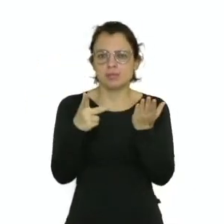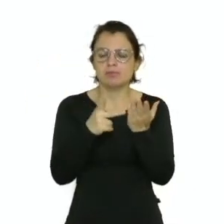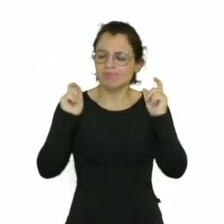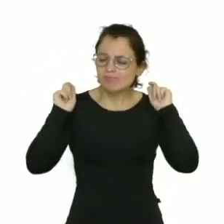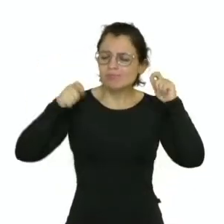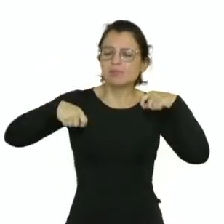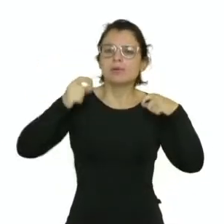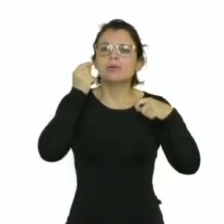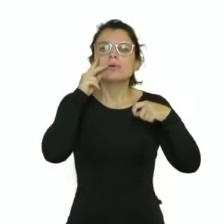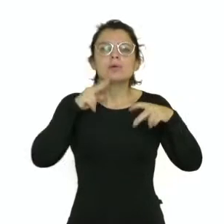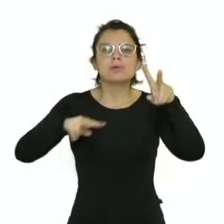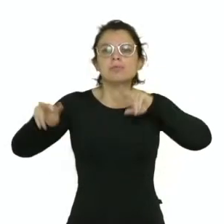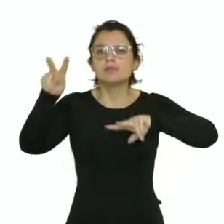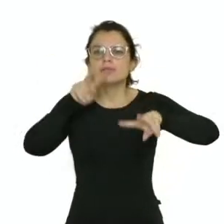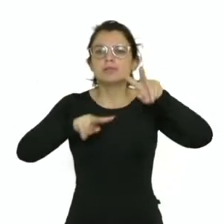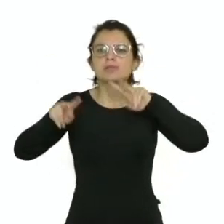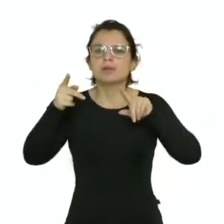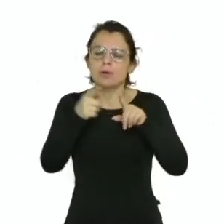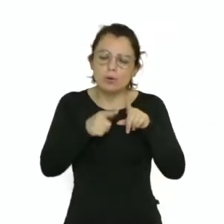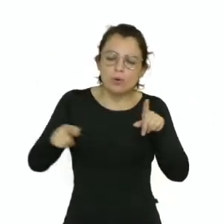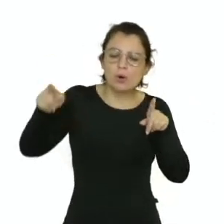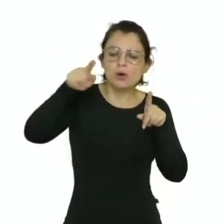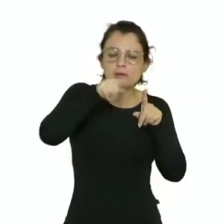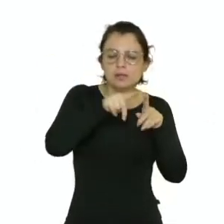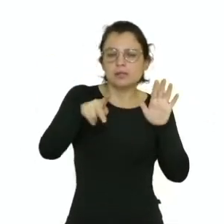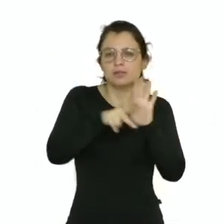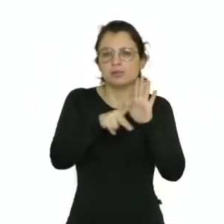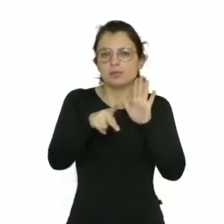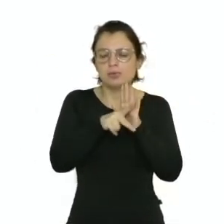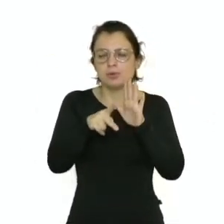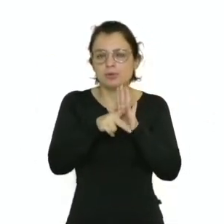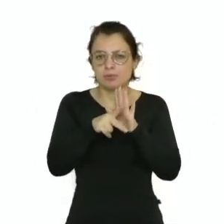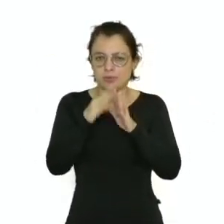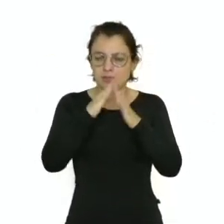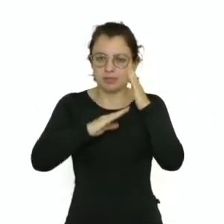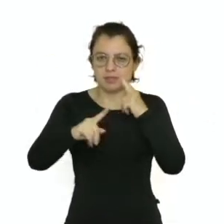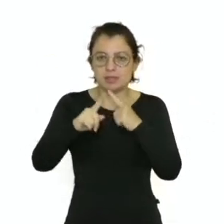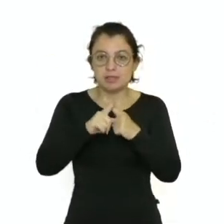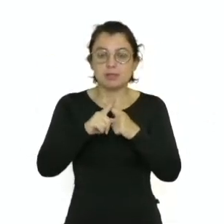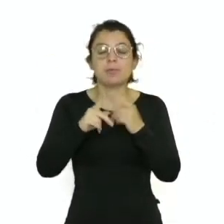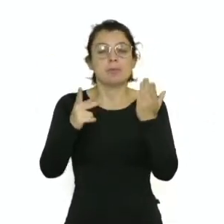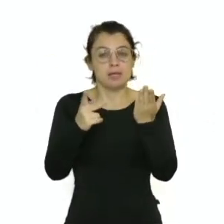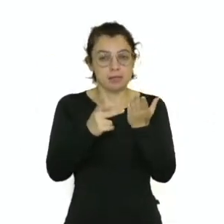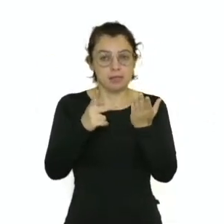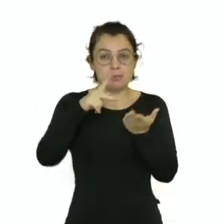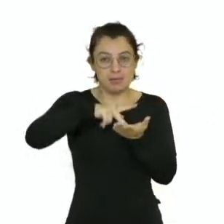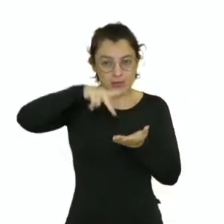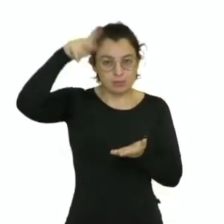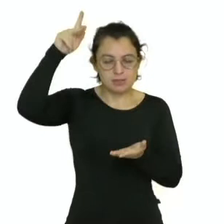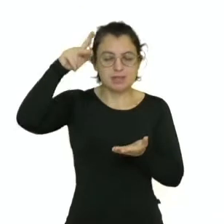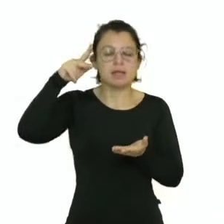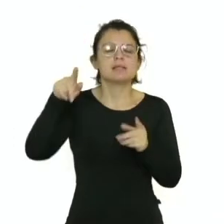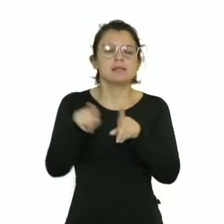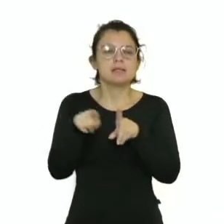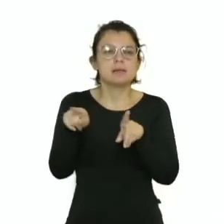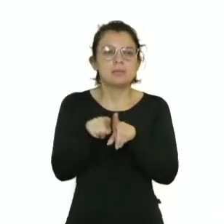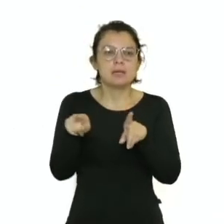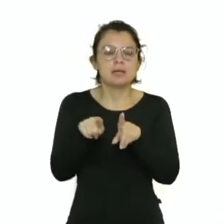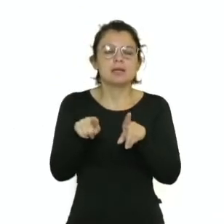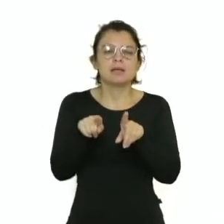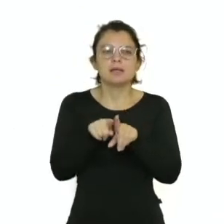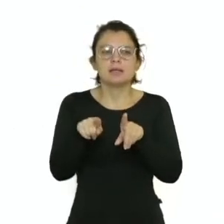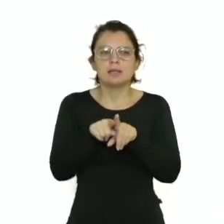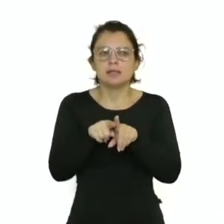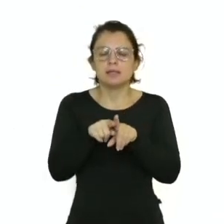possibilita observar a origem de doutrinas e igrejas protestantes, pentecostais e neopentecostais, presentes em